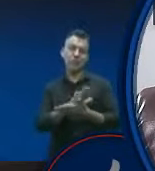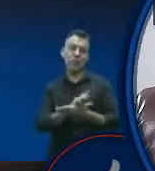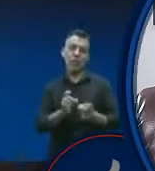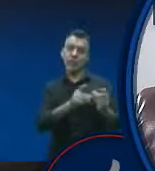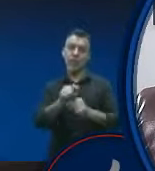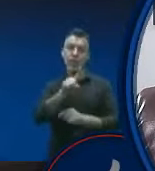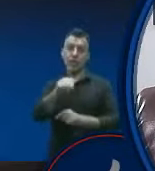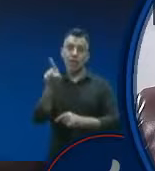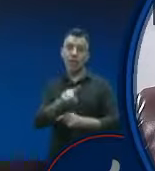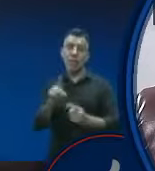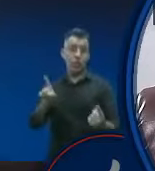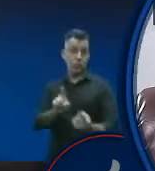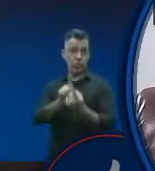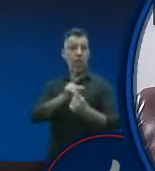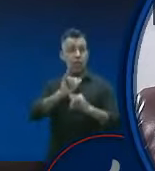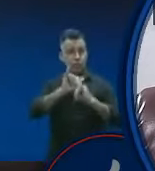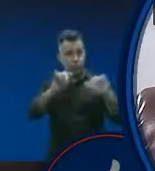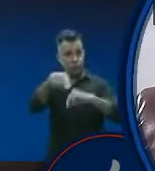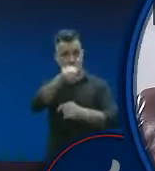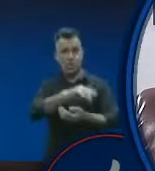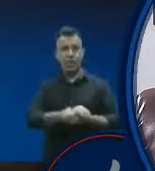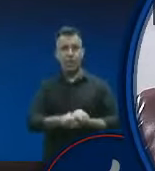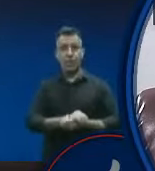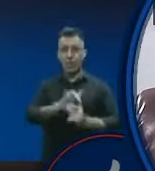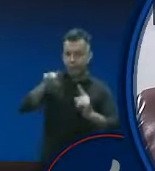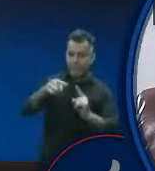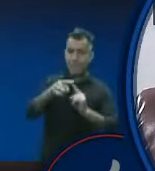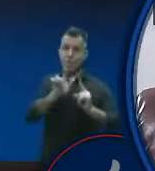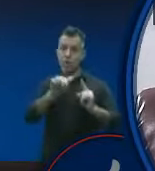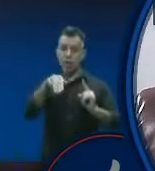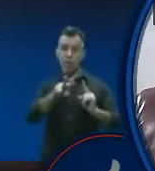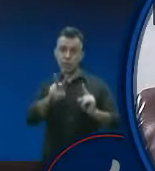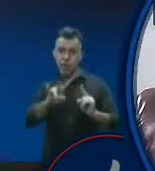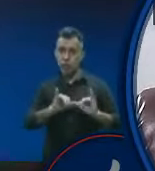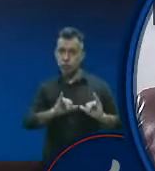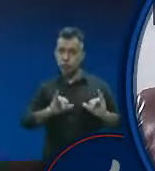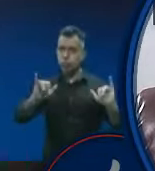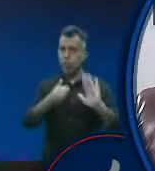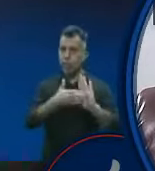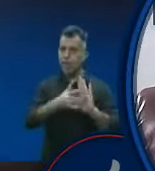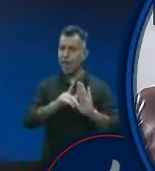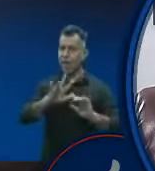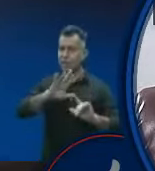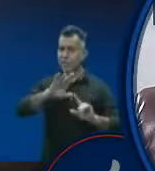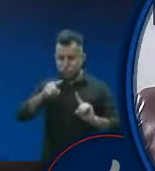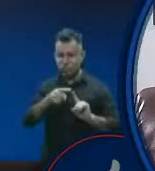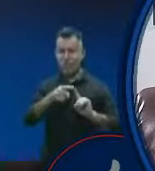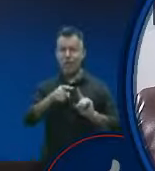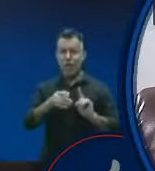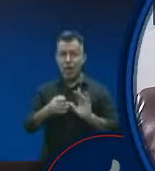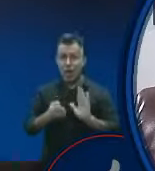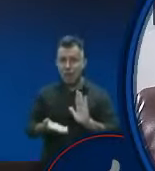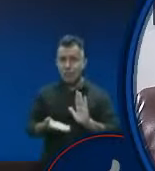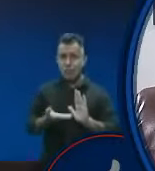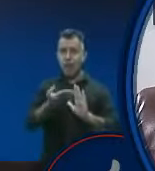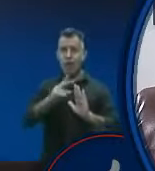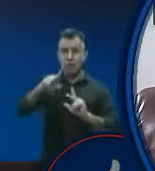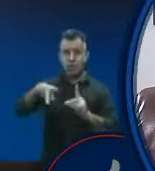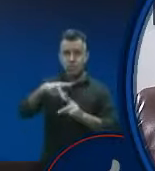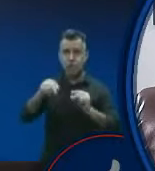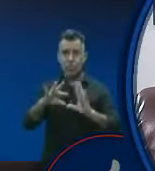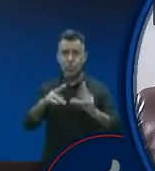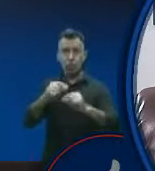clientes. E tem uma novidade aqui para vocês. Maravilha. A meta de GMV de Marketplace será um dos indicadores de bônus para toda a